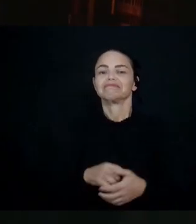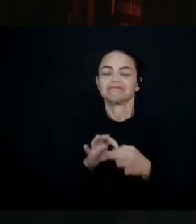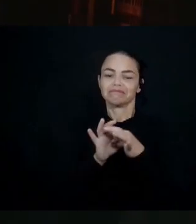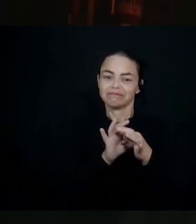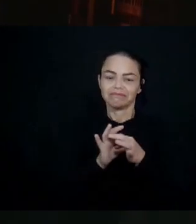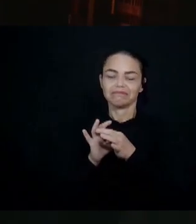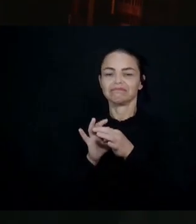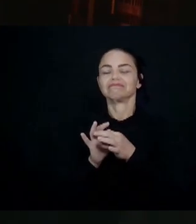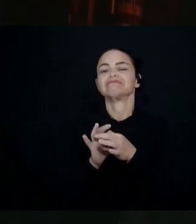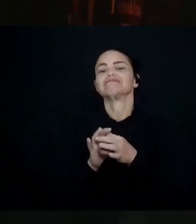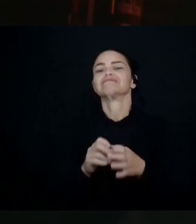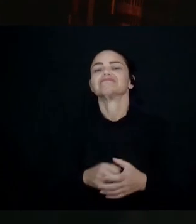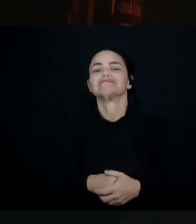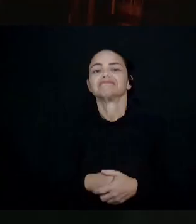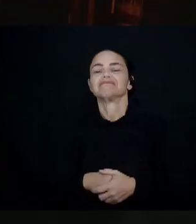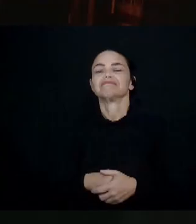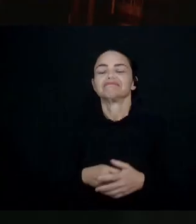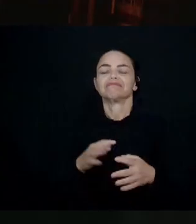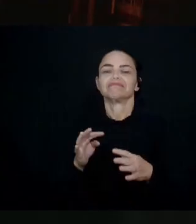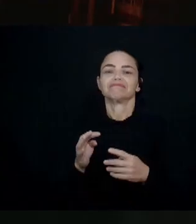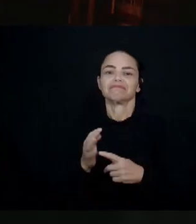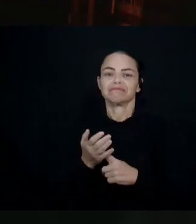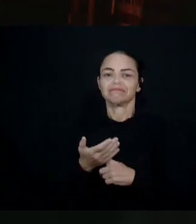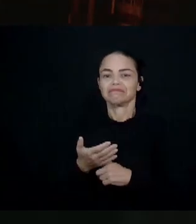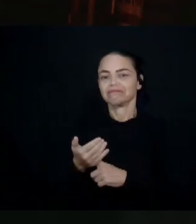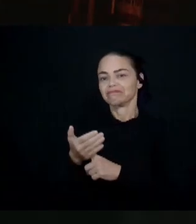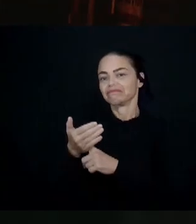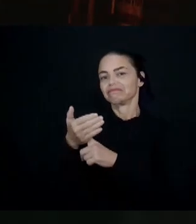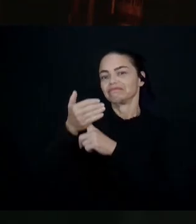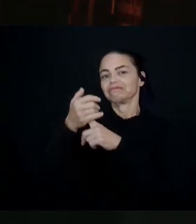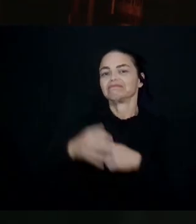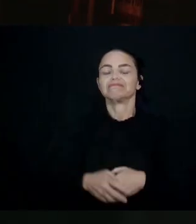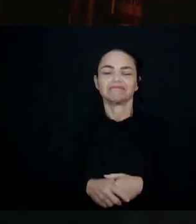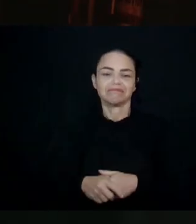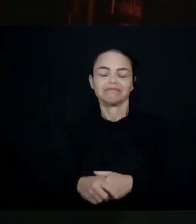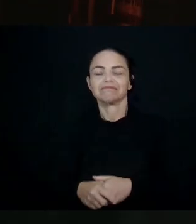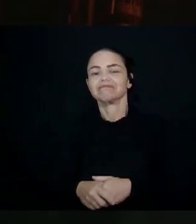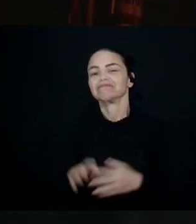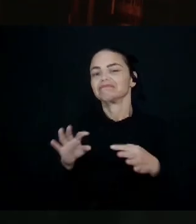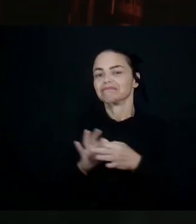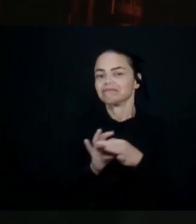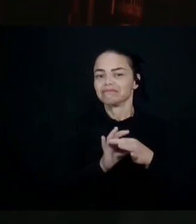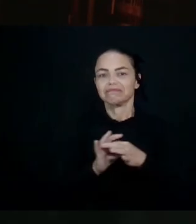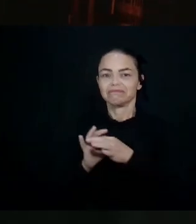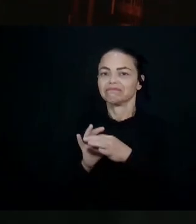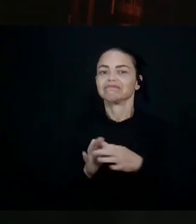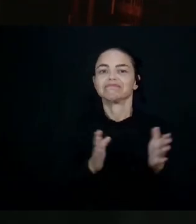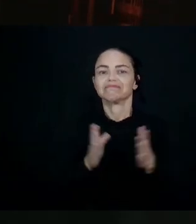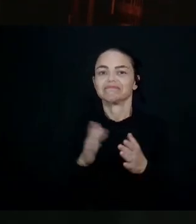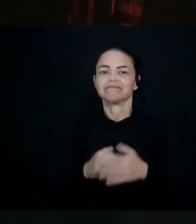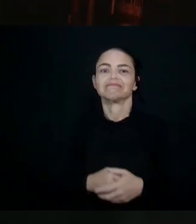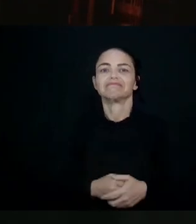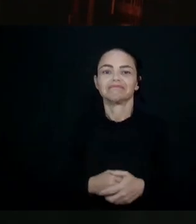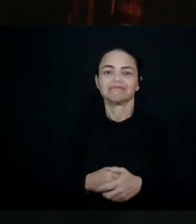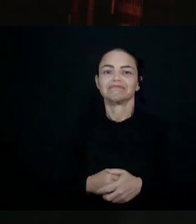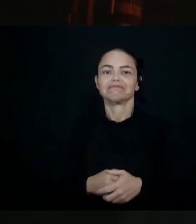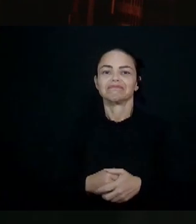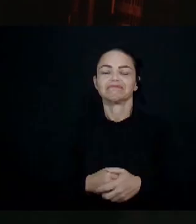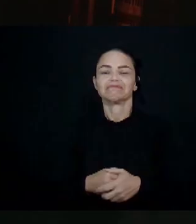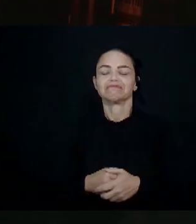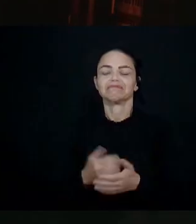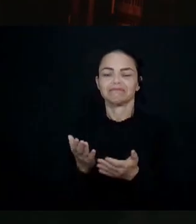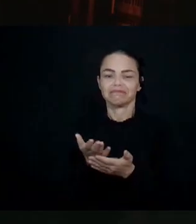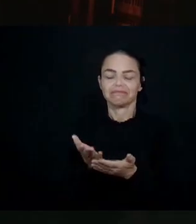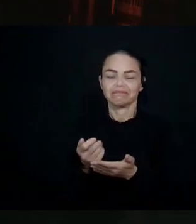mesmo com a tecnologia, a gente pode estar em conexão nesse momento aí de colecionadores